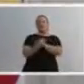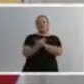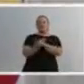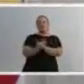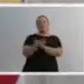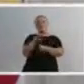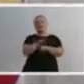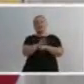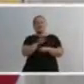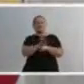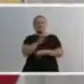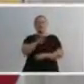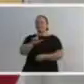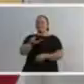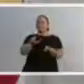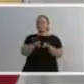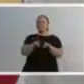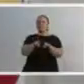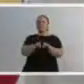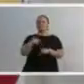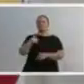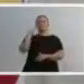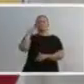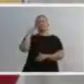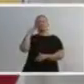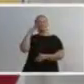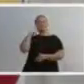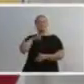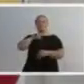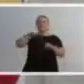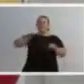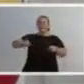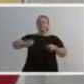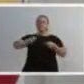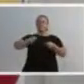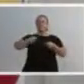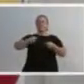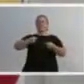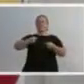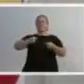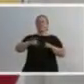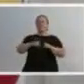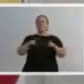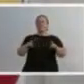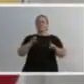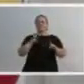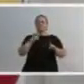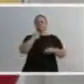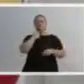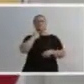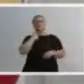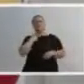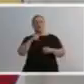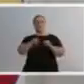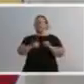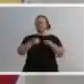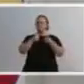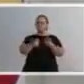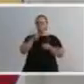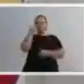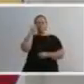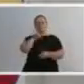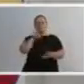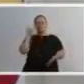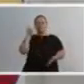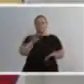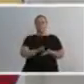para nossa cidade sei que temos muitos desafios pela frente mas com essa sinergia com essa vontade nós vamos alcançar com